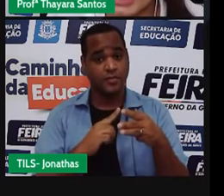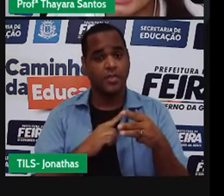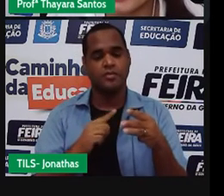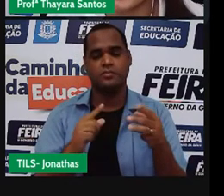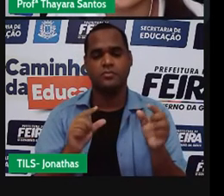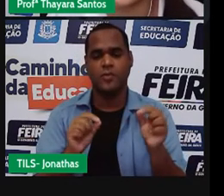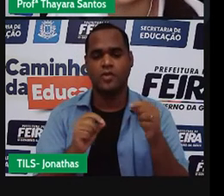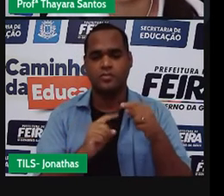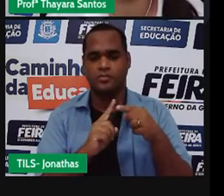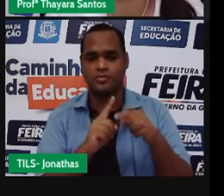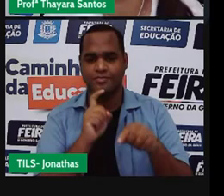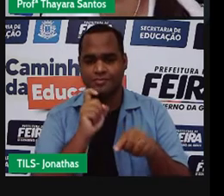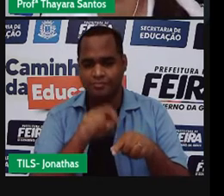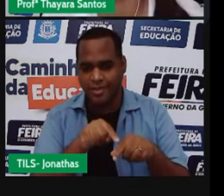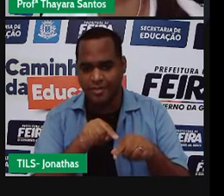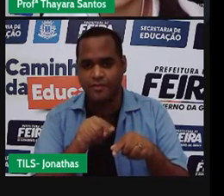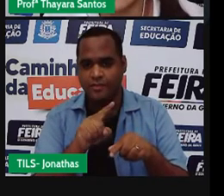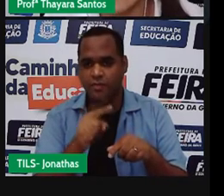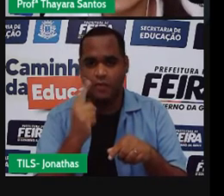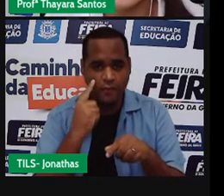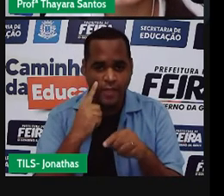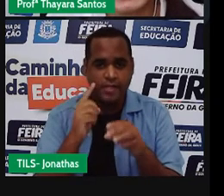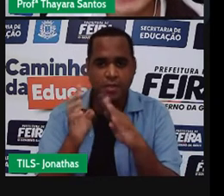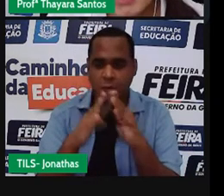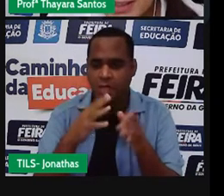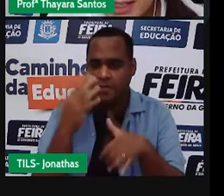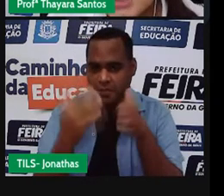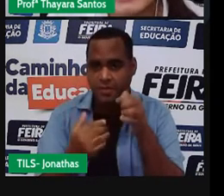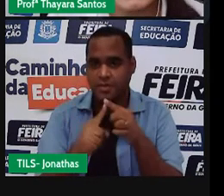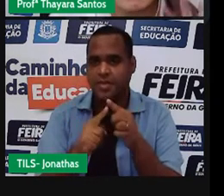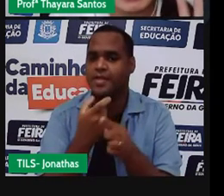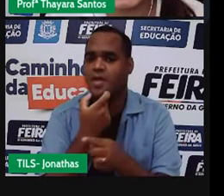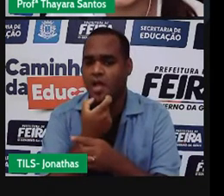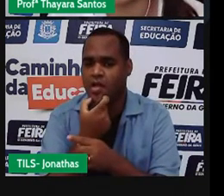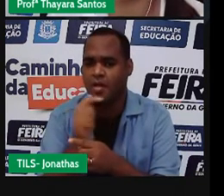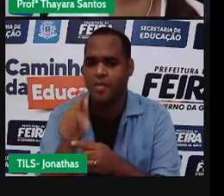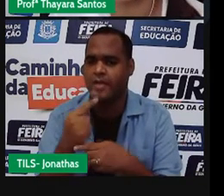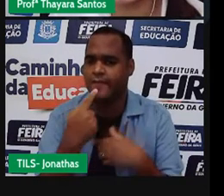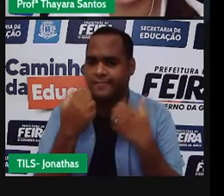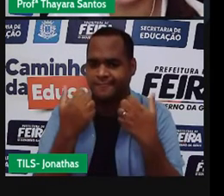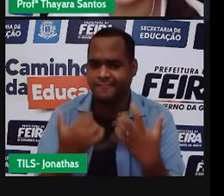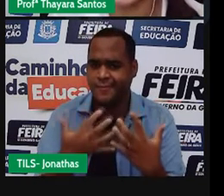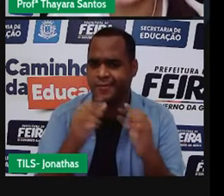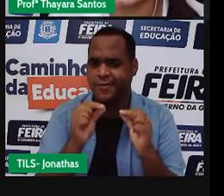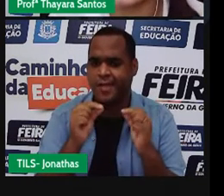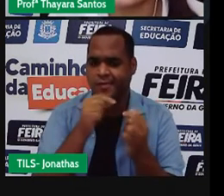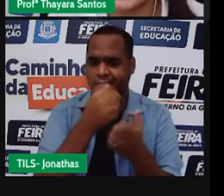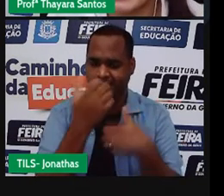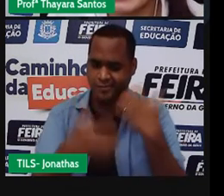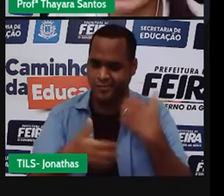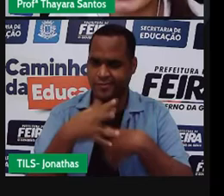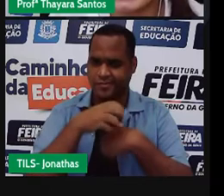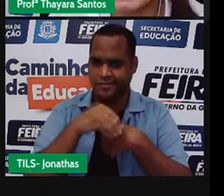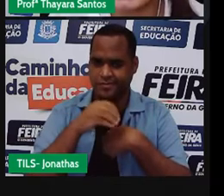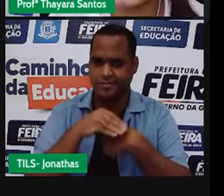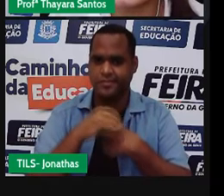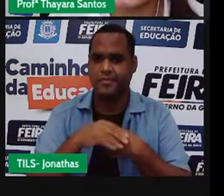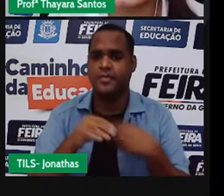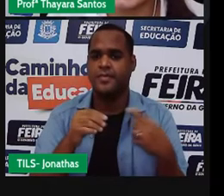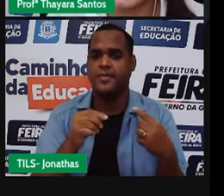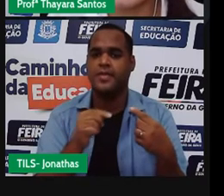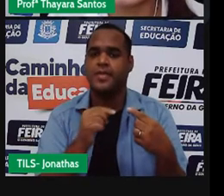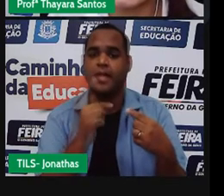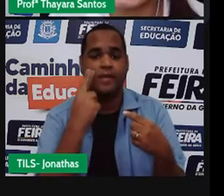matéria vou ficar aqui para vocês ver então ó tá em inglês mas eu vou explicando para vocês tudo direitinho aqui